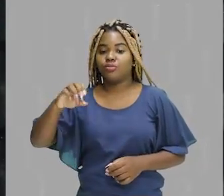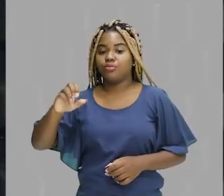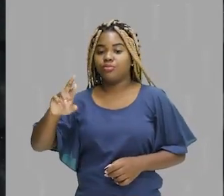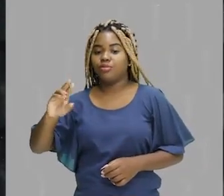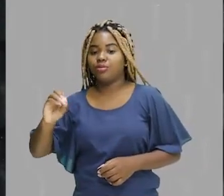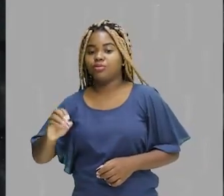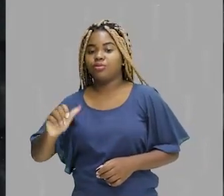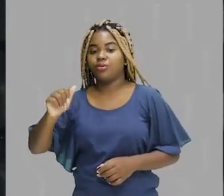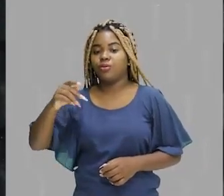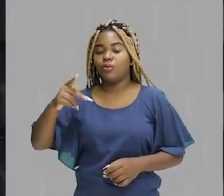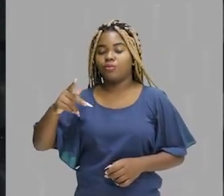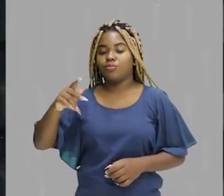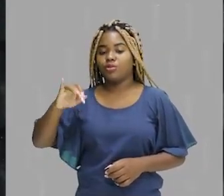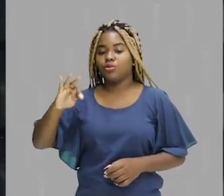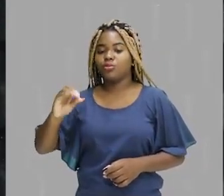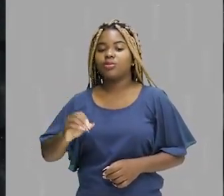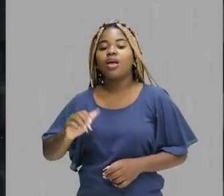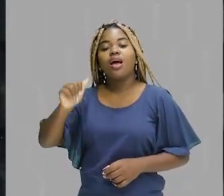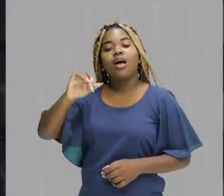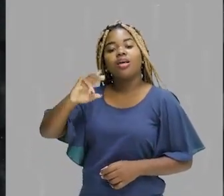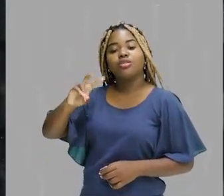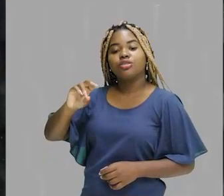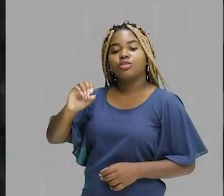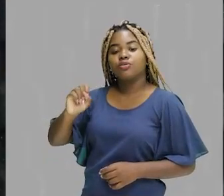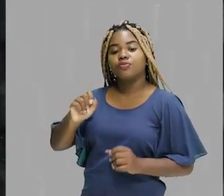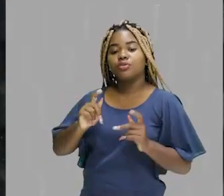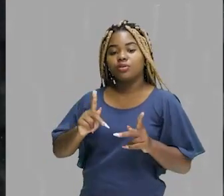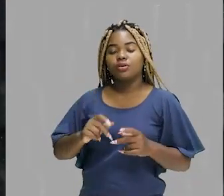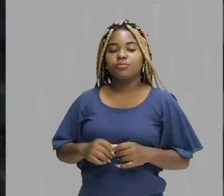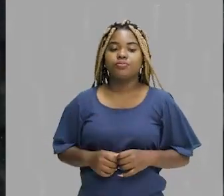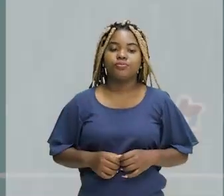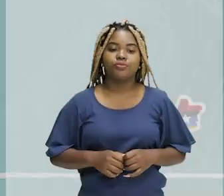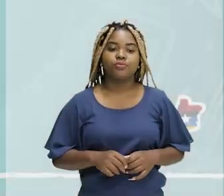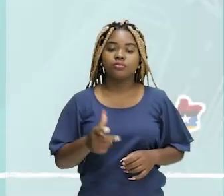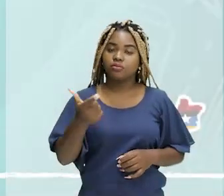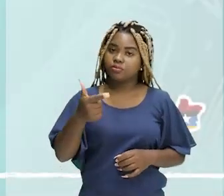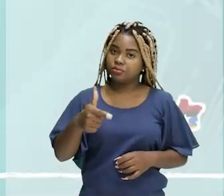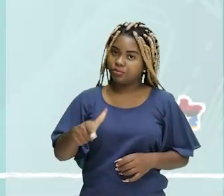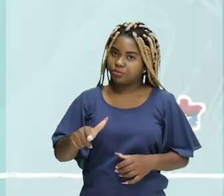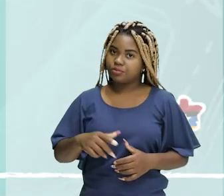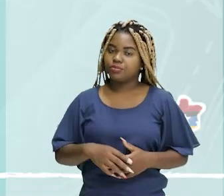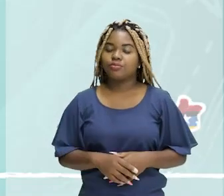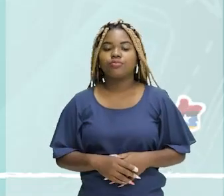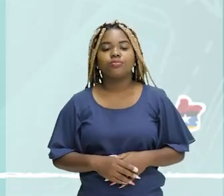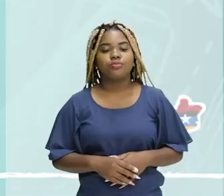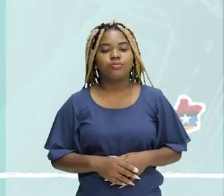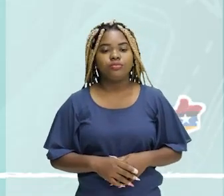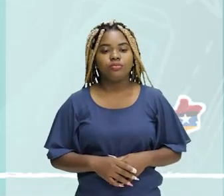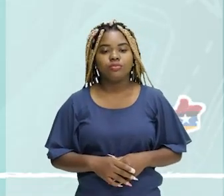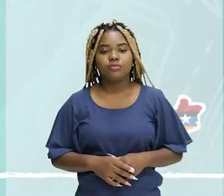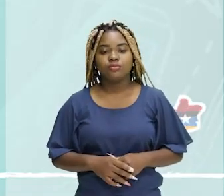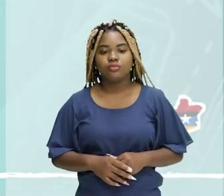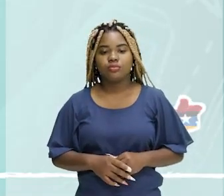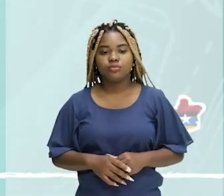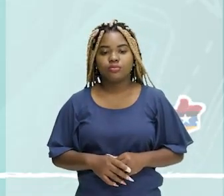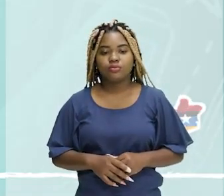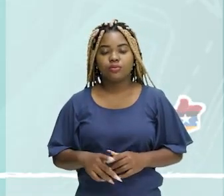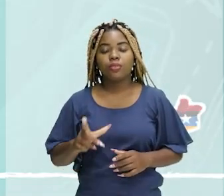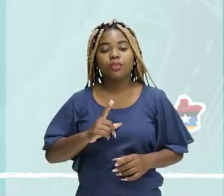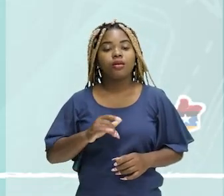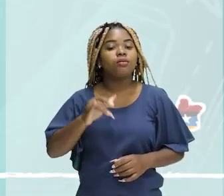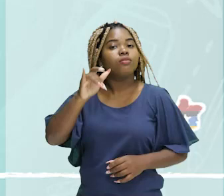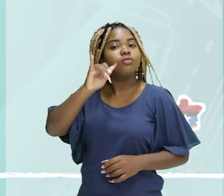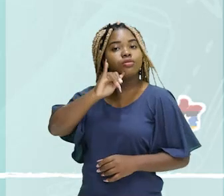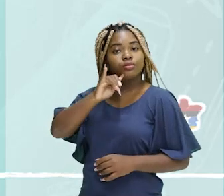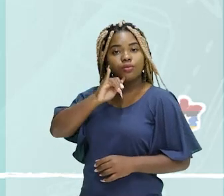ativos, porque conseguem desviar a luz polarizada. Show? Vamos continuar aqui. E aí eu estou trazendo para vocês um